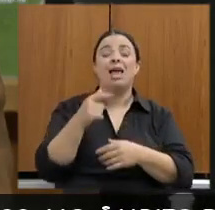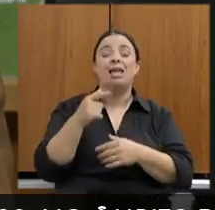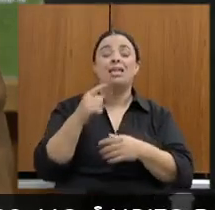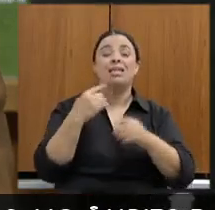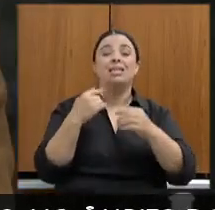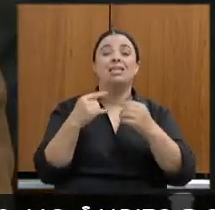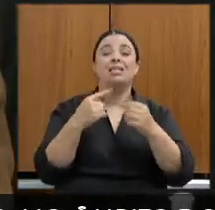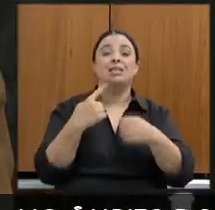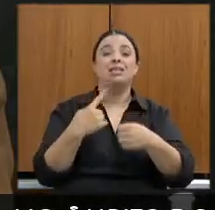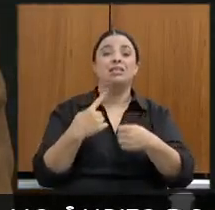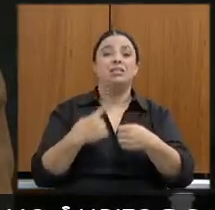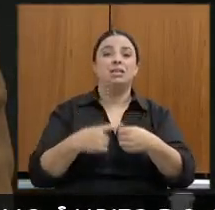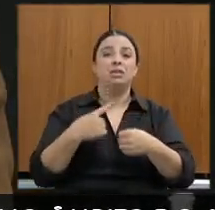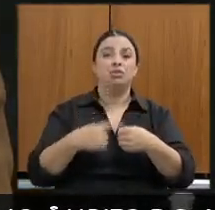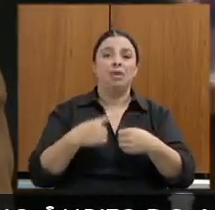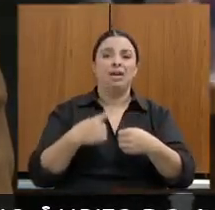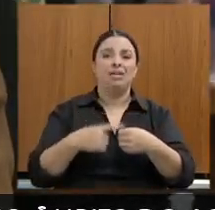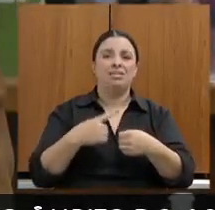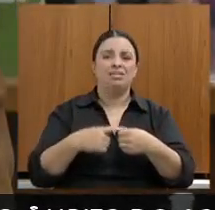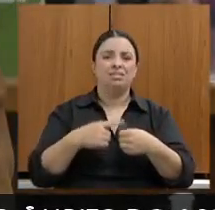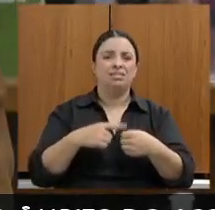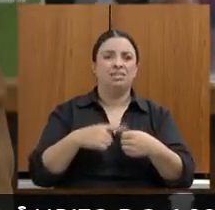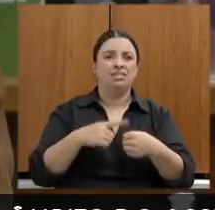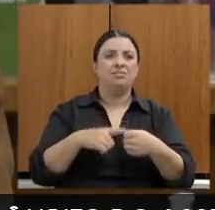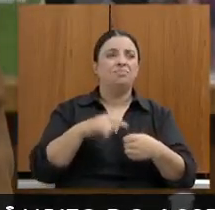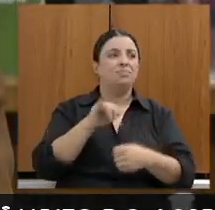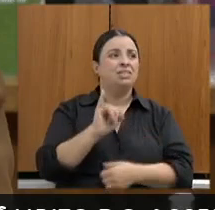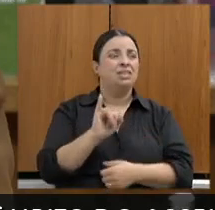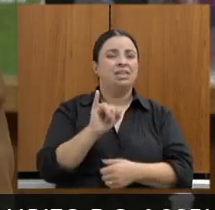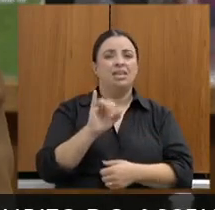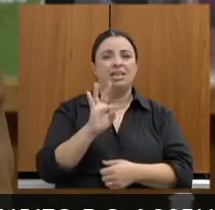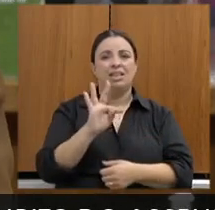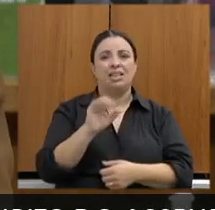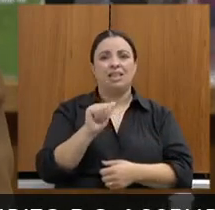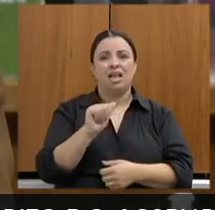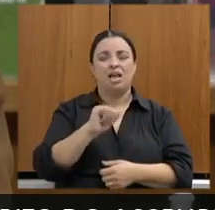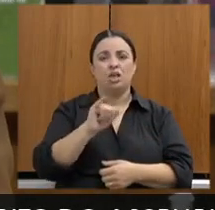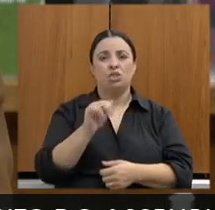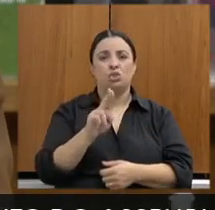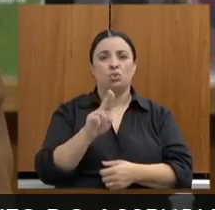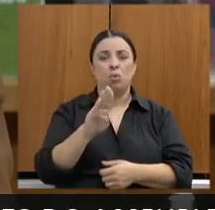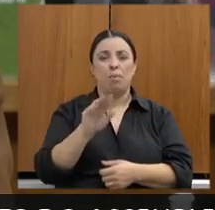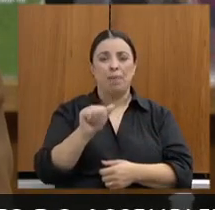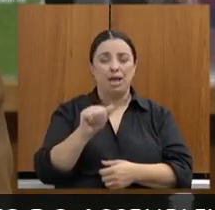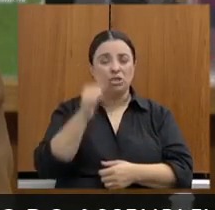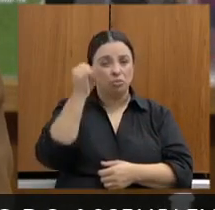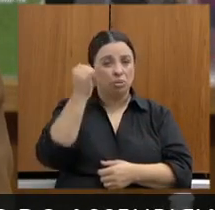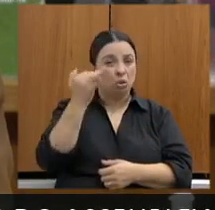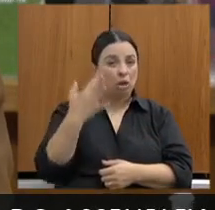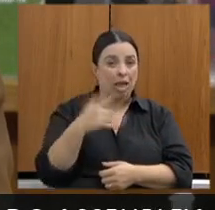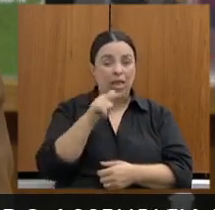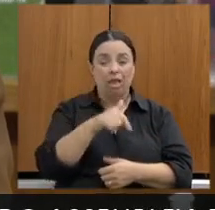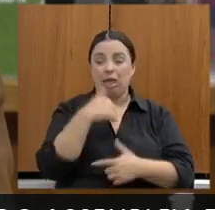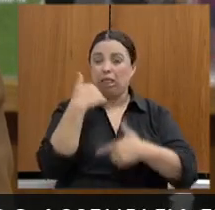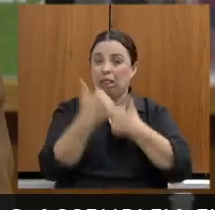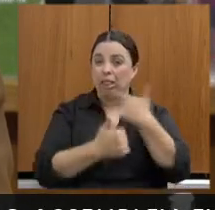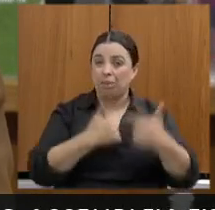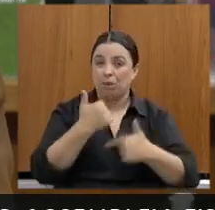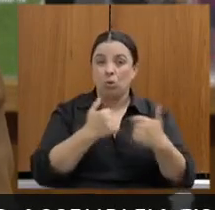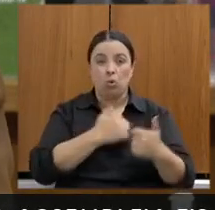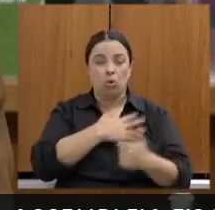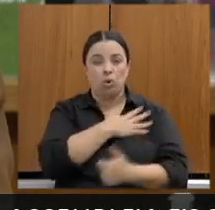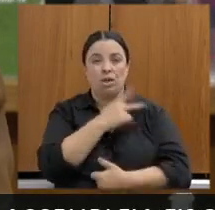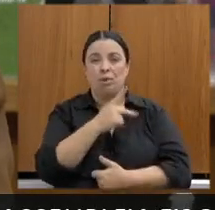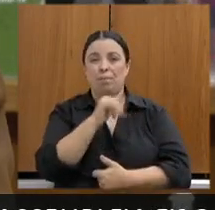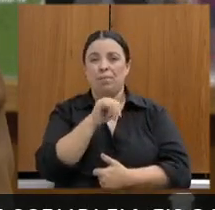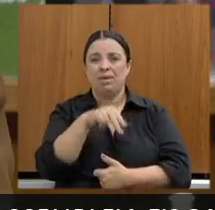madrugada na virada ali da noite né de forma honrosa o nosso deu do nosso Coronel Pinheiro até o soldado